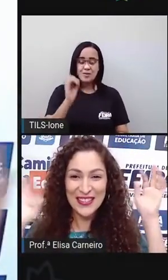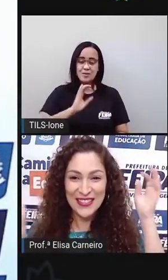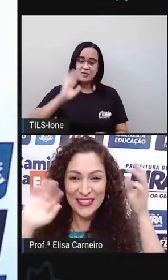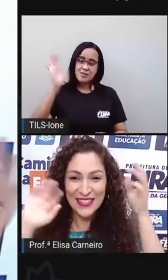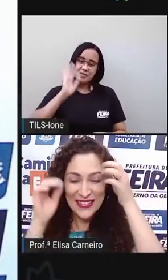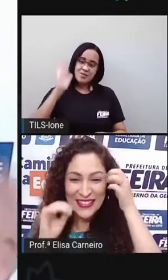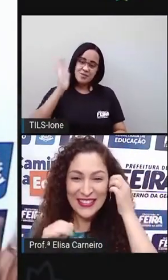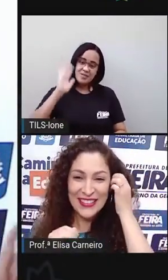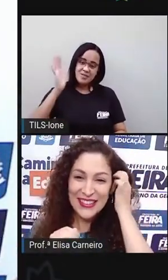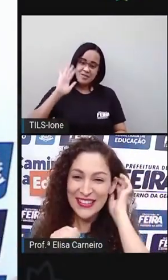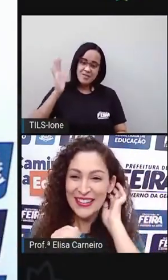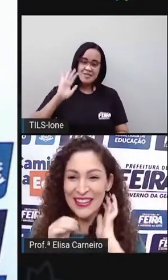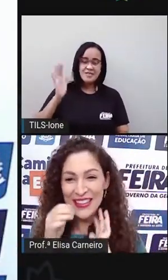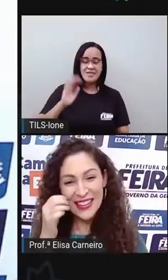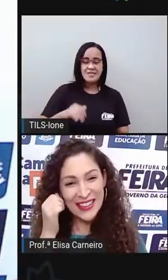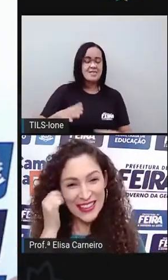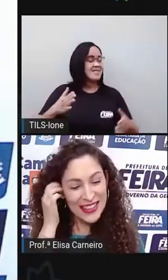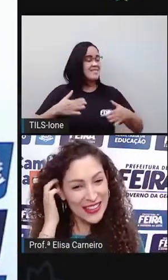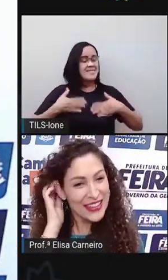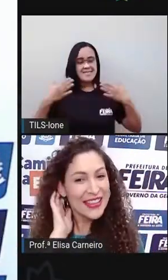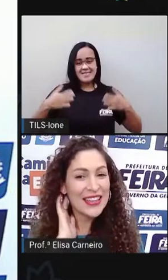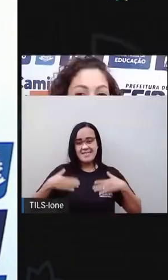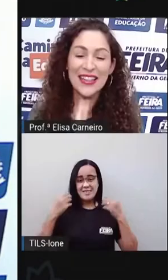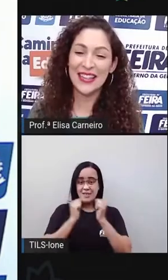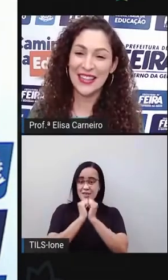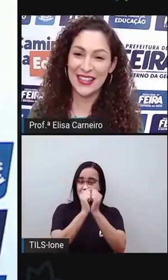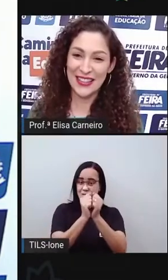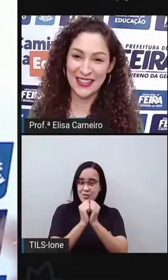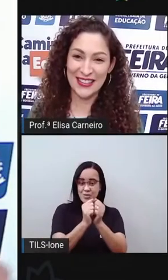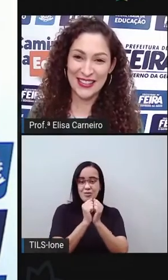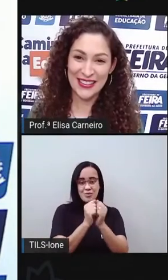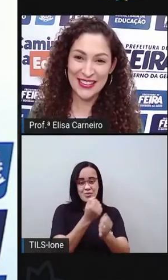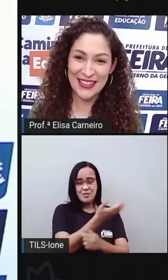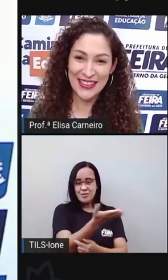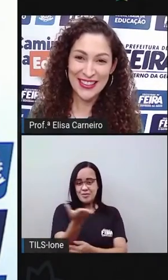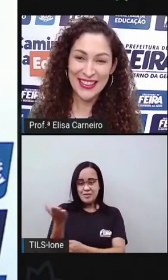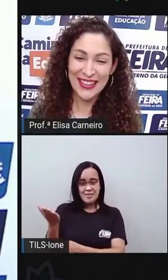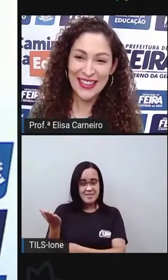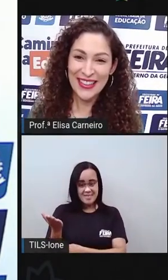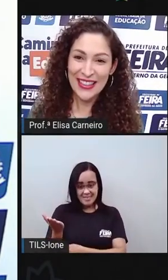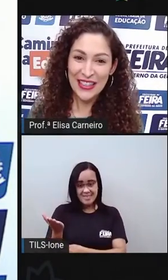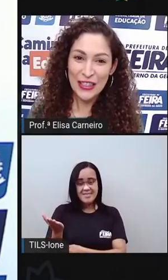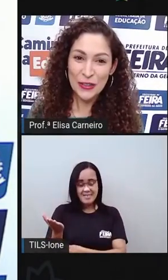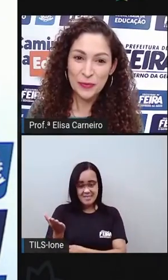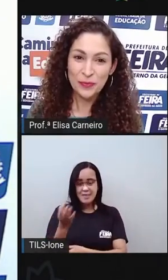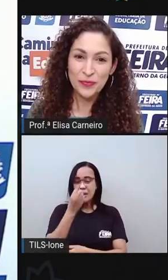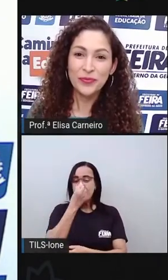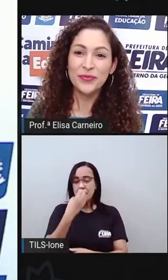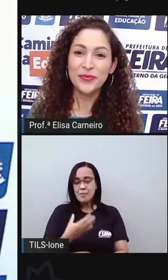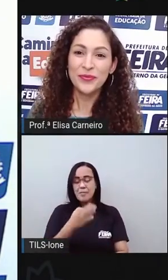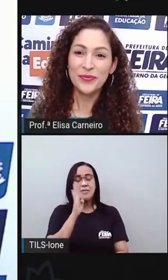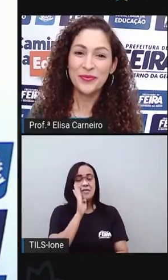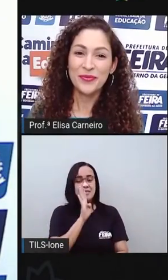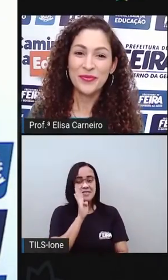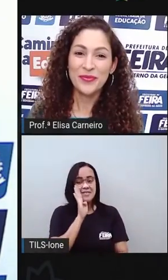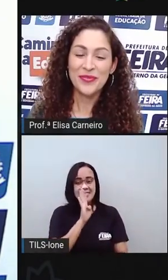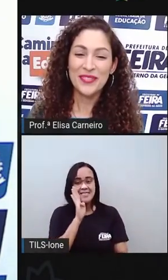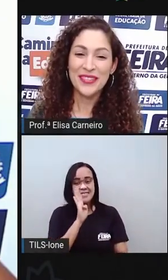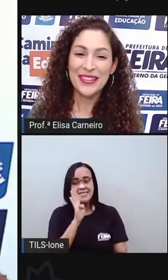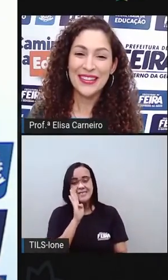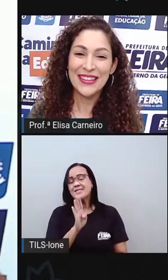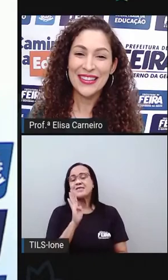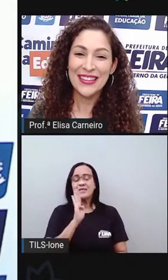Olá! Que alegria estar aqui com vocês! Muito bacana! Valeu